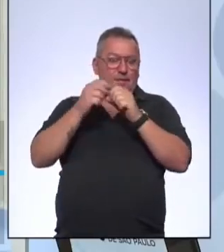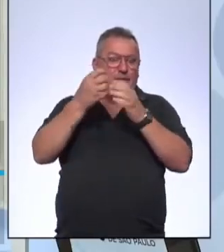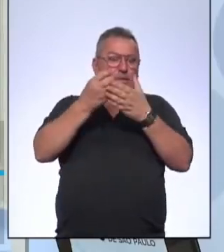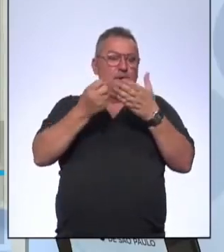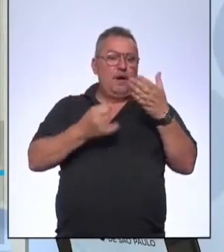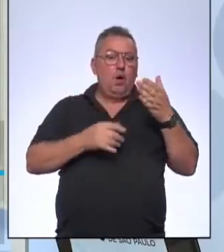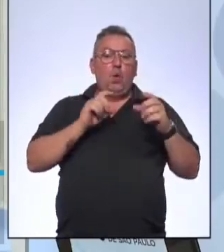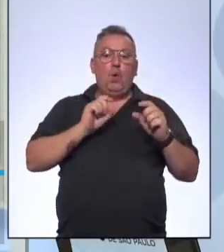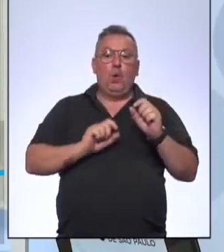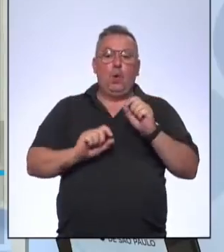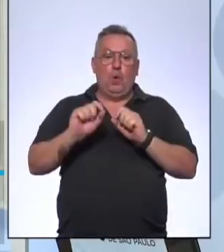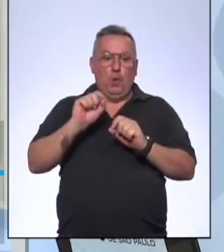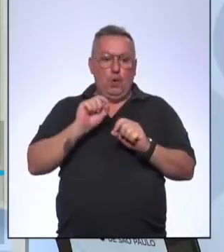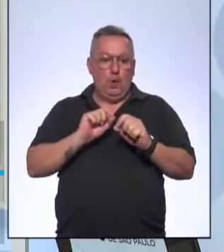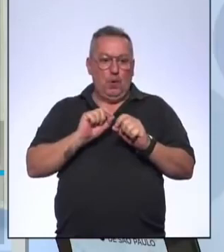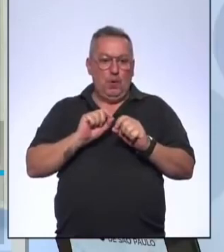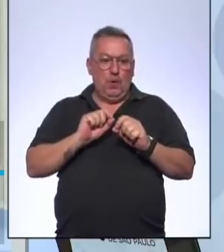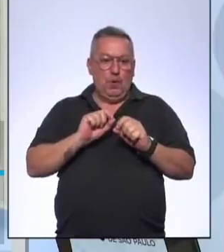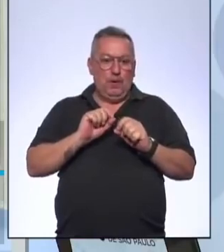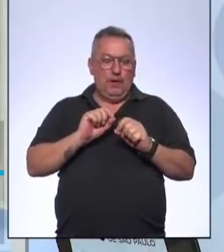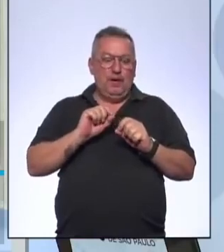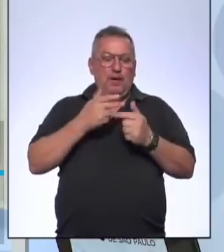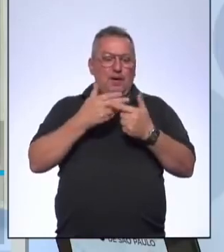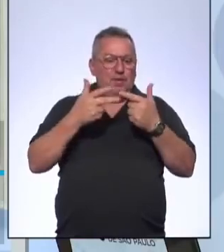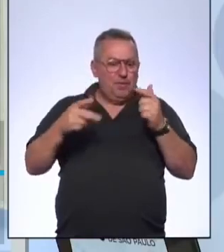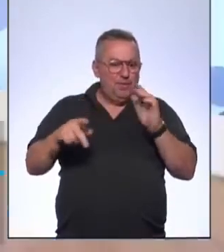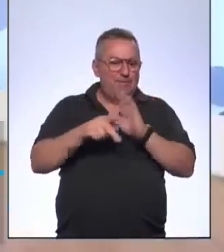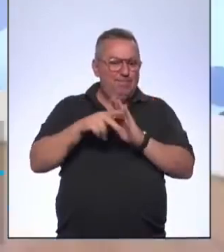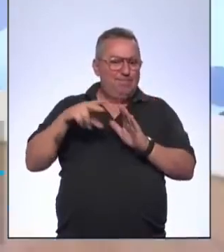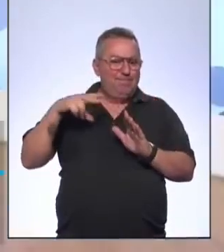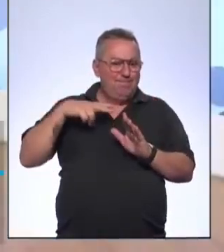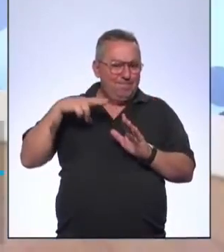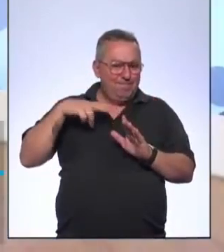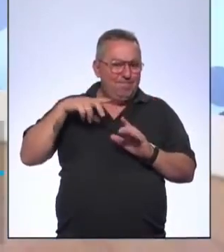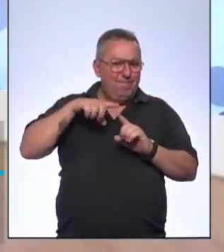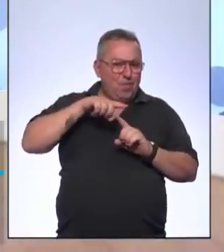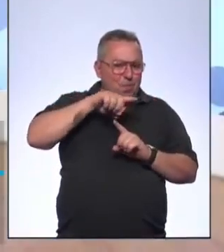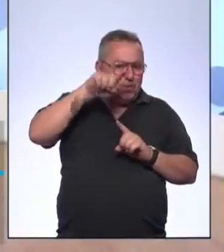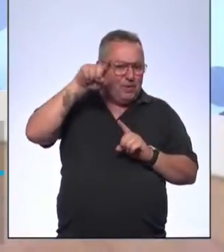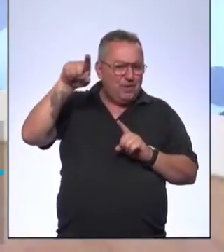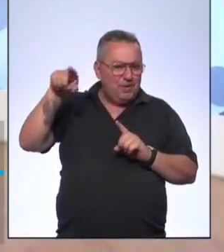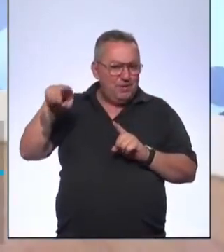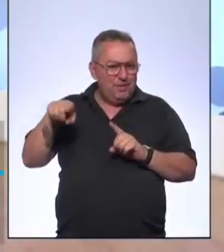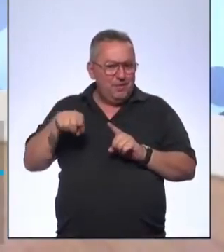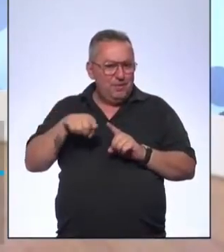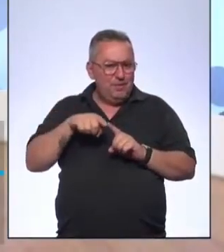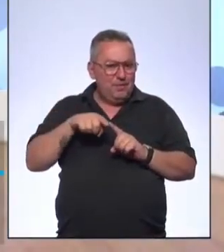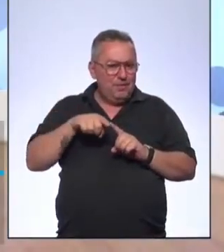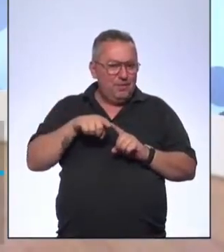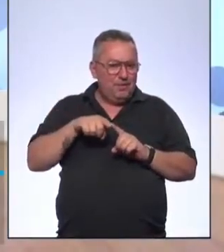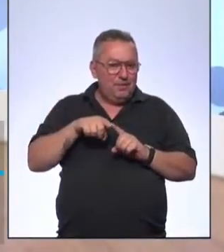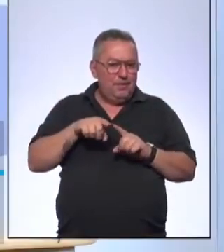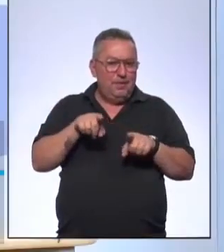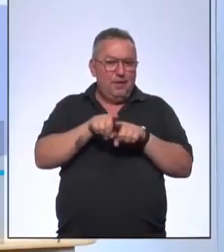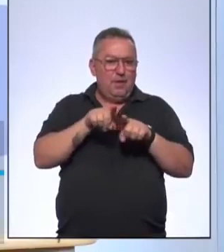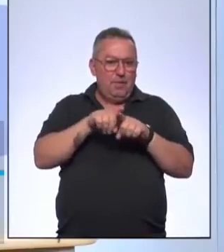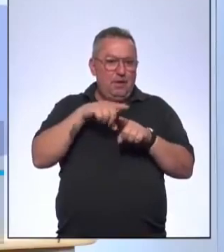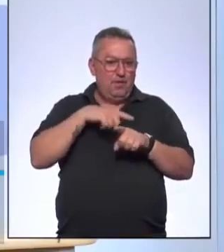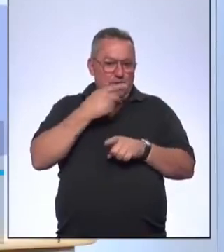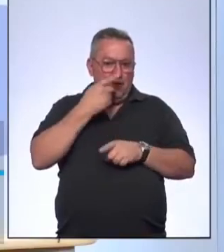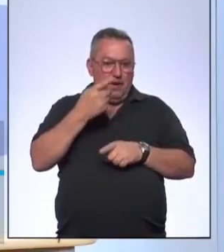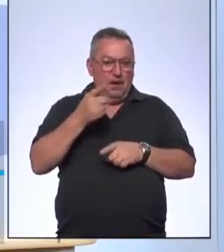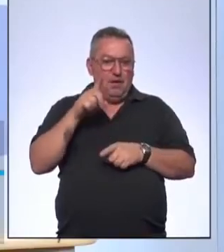do seguinte: são as particularidades do círculo, Ale. E assim, é o que eu tinha falado, né?